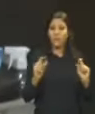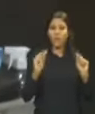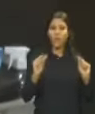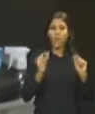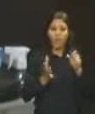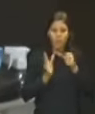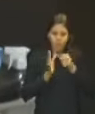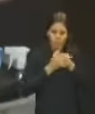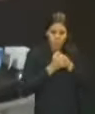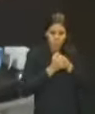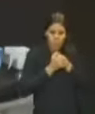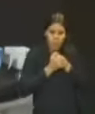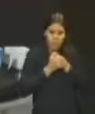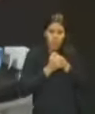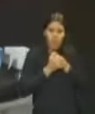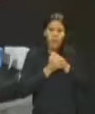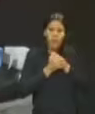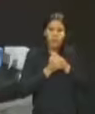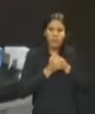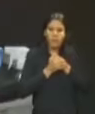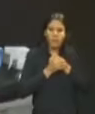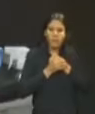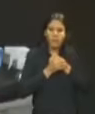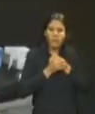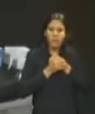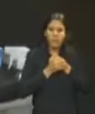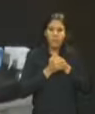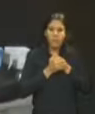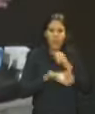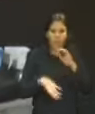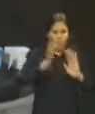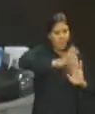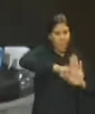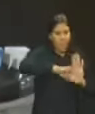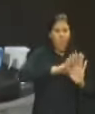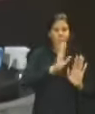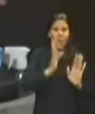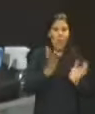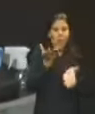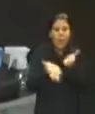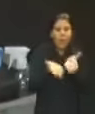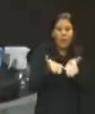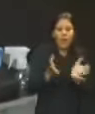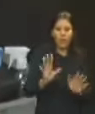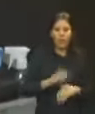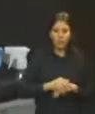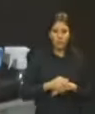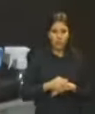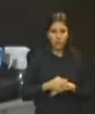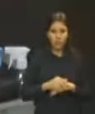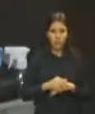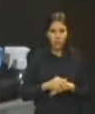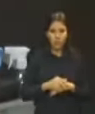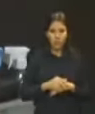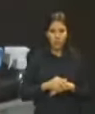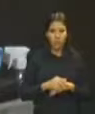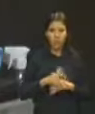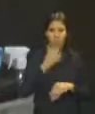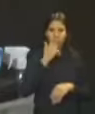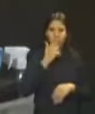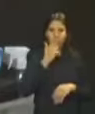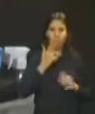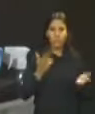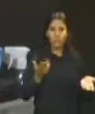escondida, sob cuidado. A ideia de retirar a liberdade e a autonomia das pessoas e, inclusive,